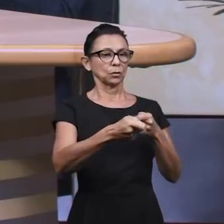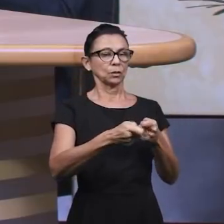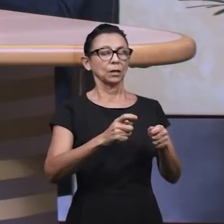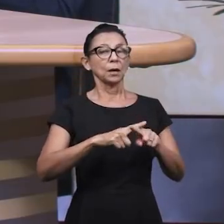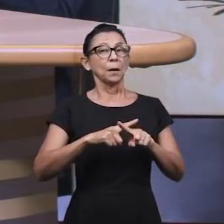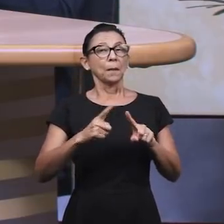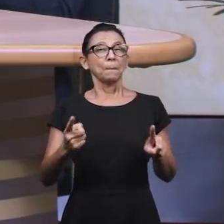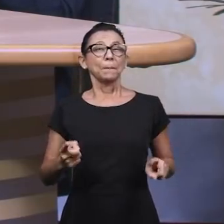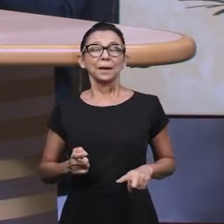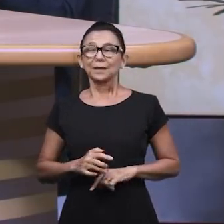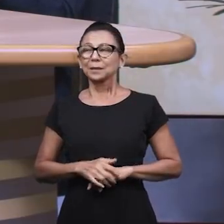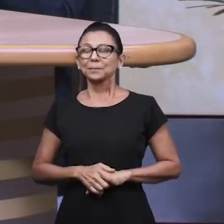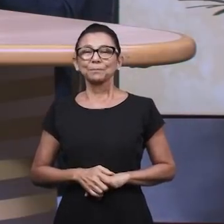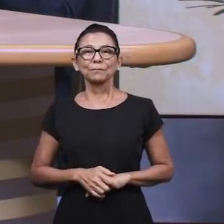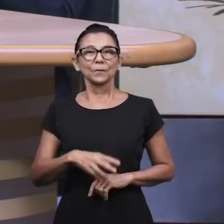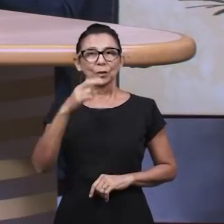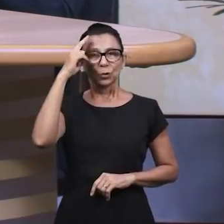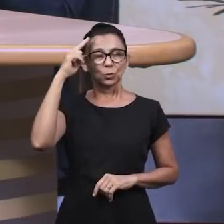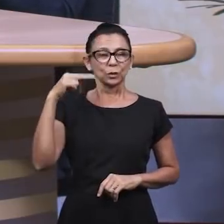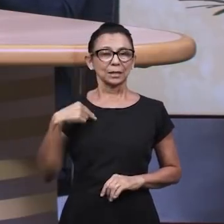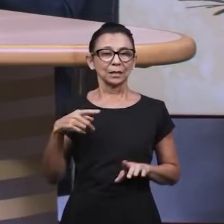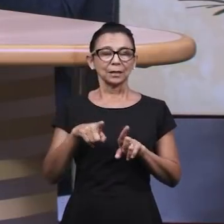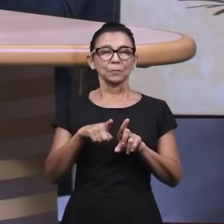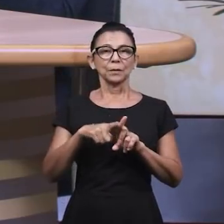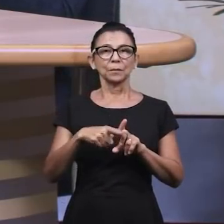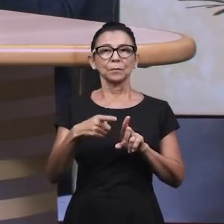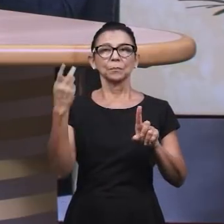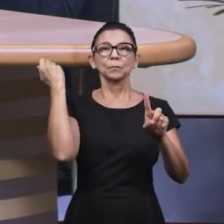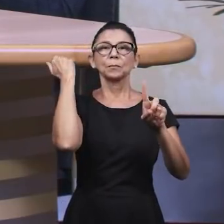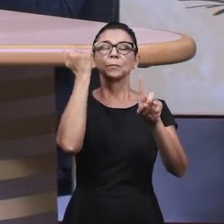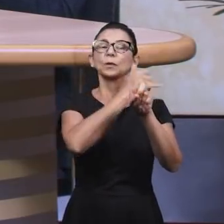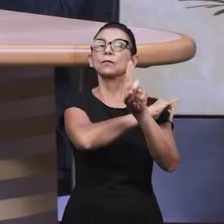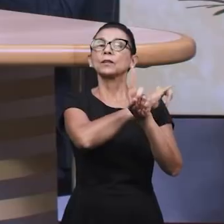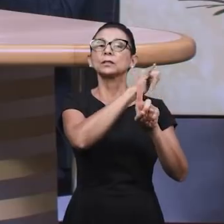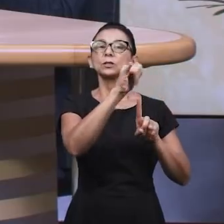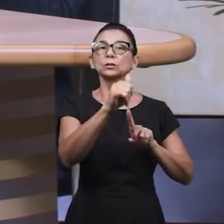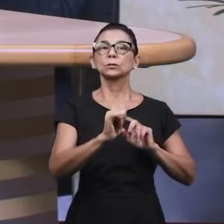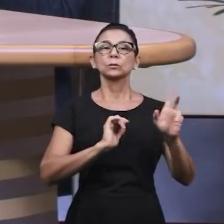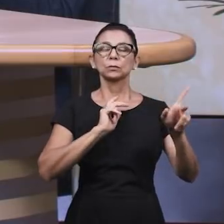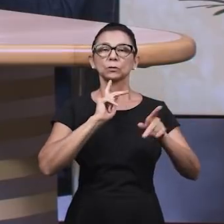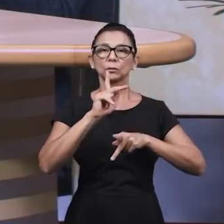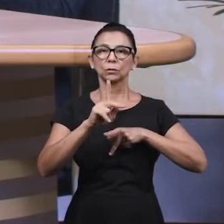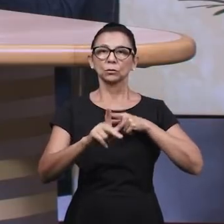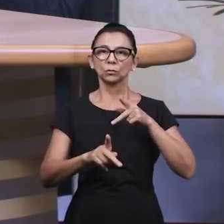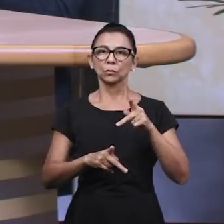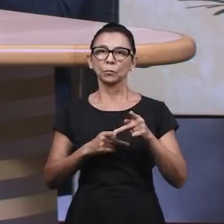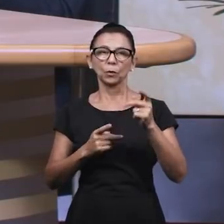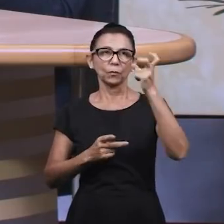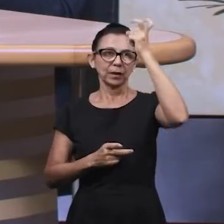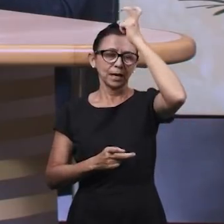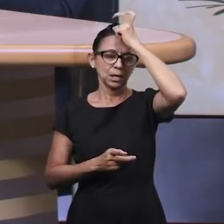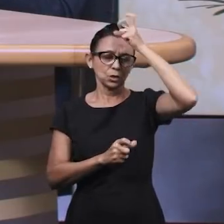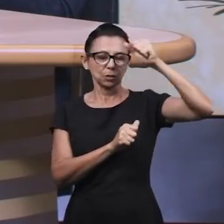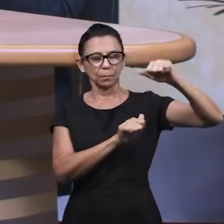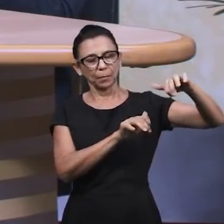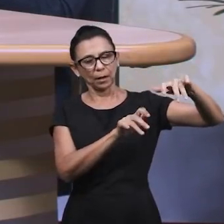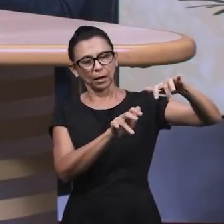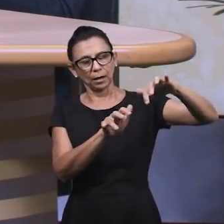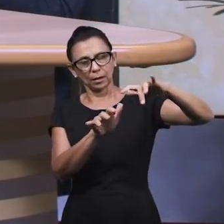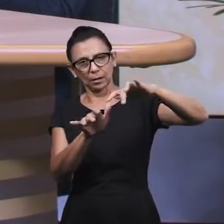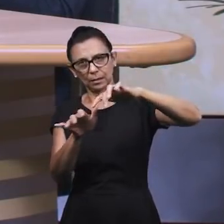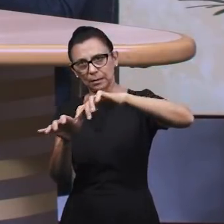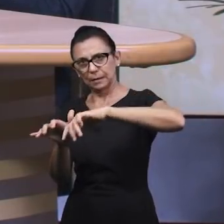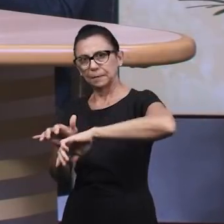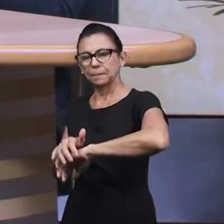teve momentos que ele profetizou. Por exemplo, ele profetizou sobre a saída do Egito. Quando ele virou para os